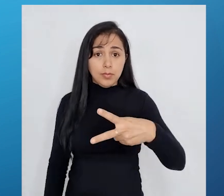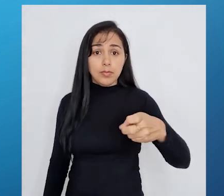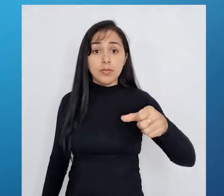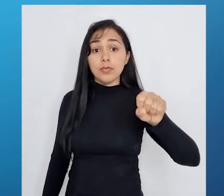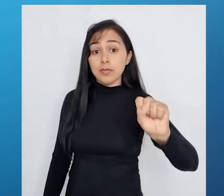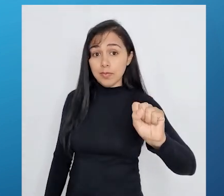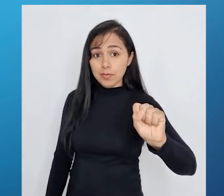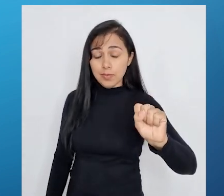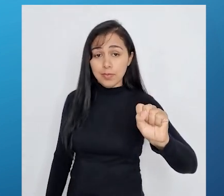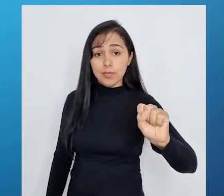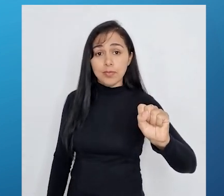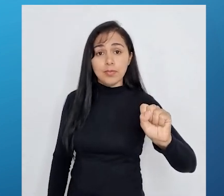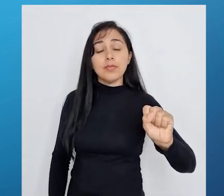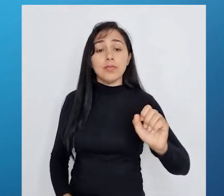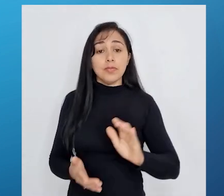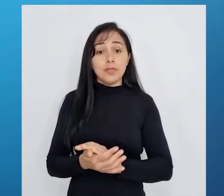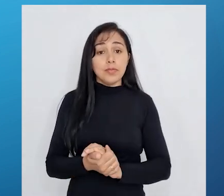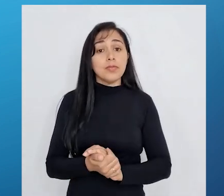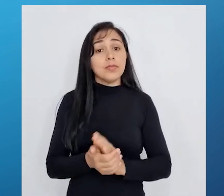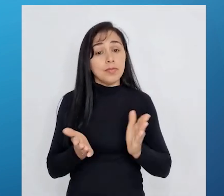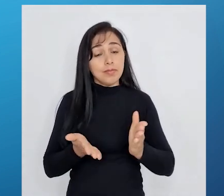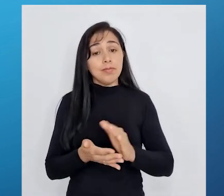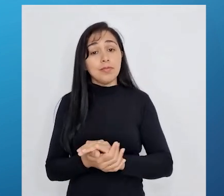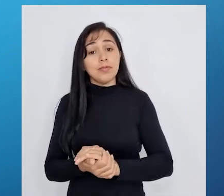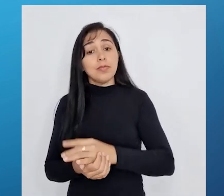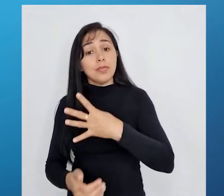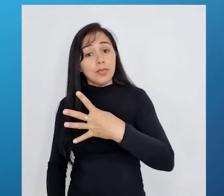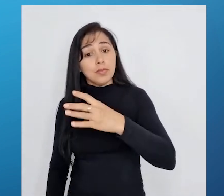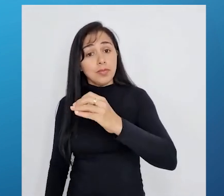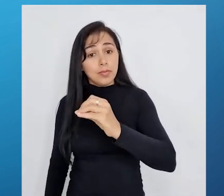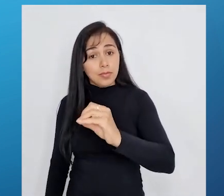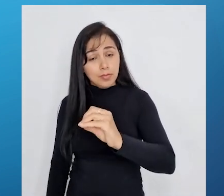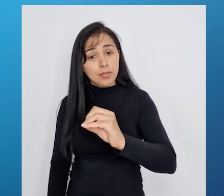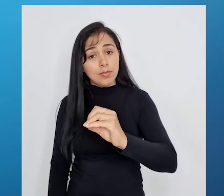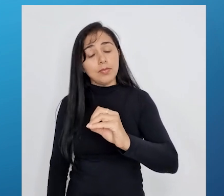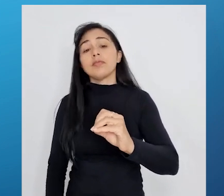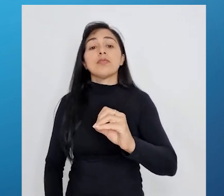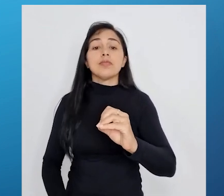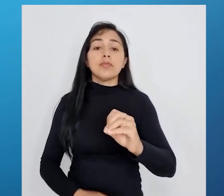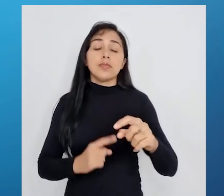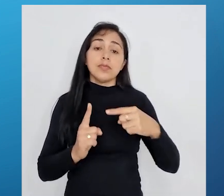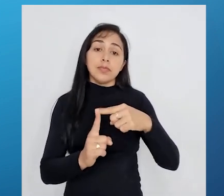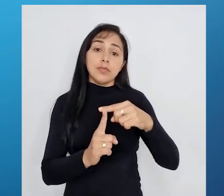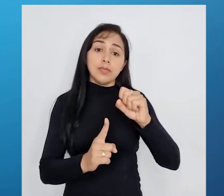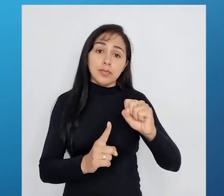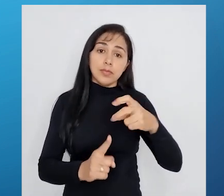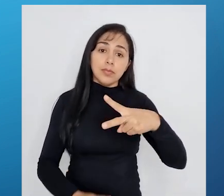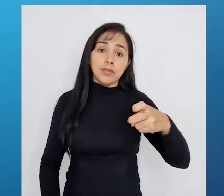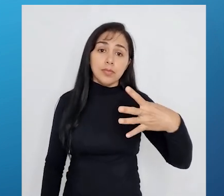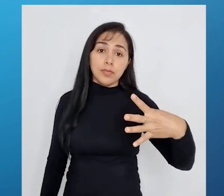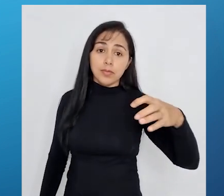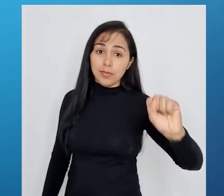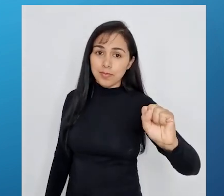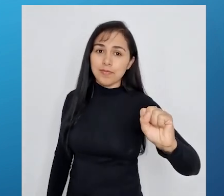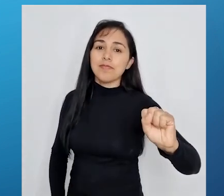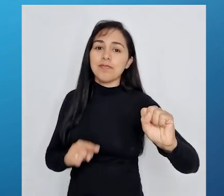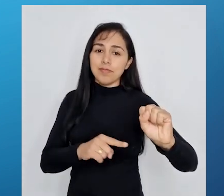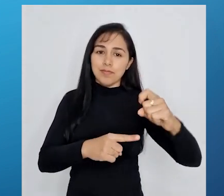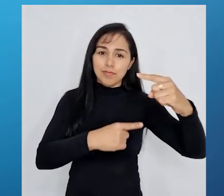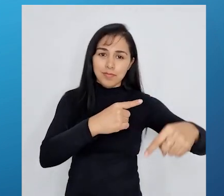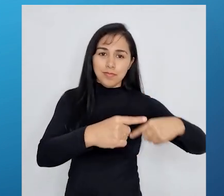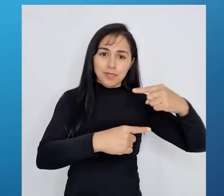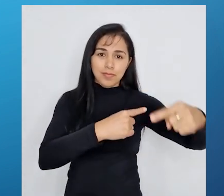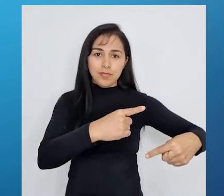a 48. Então, ó, está correto a nossa análise, né? Então, é isso que a gente faz no método da